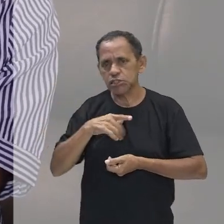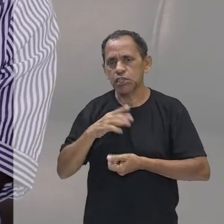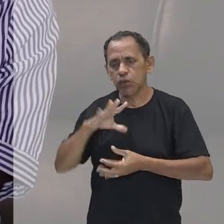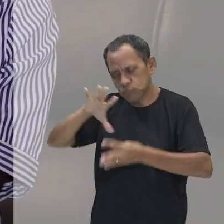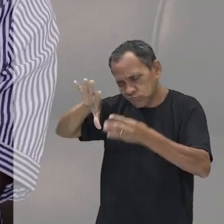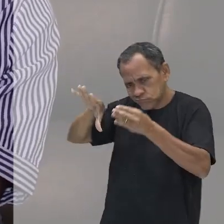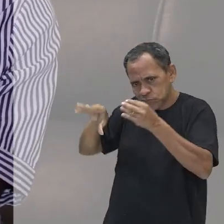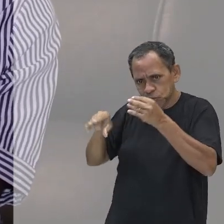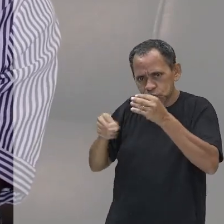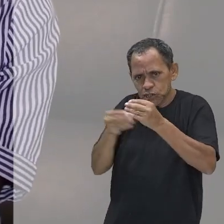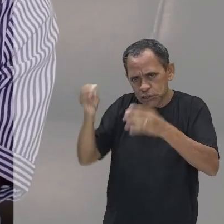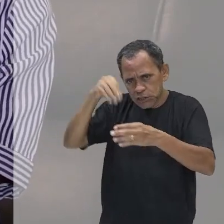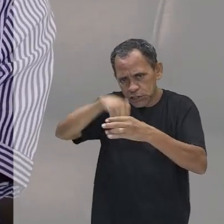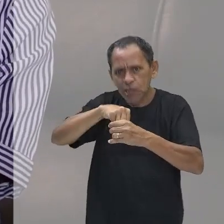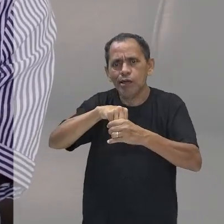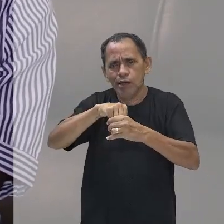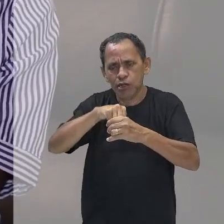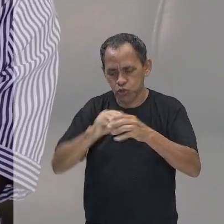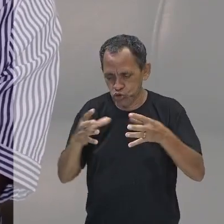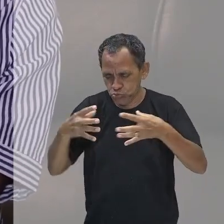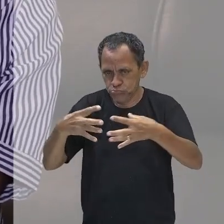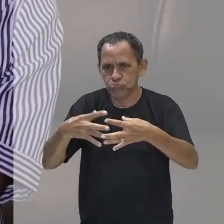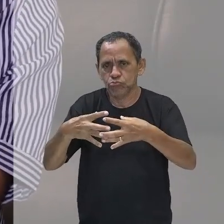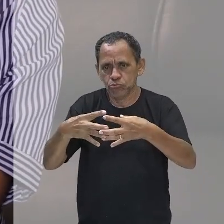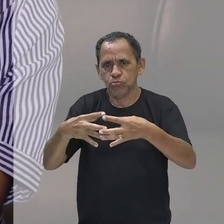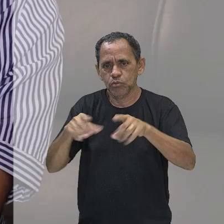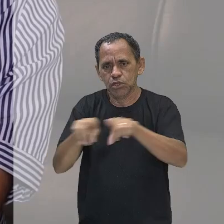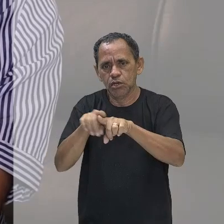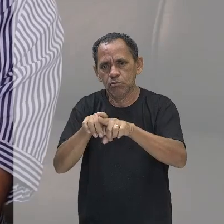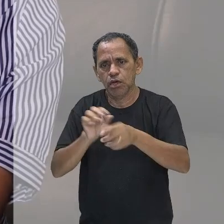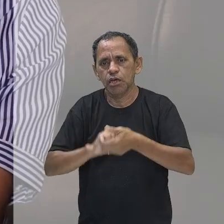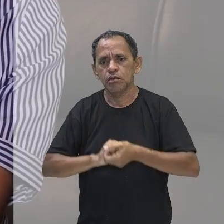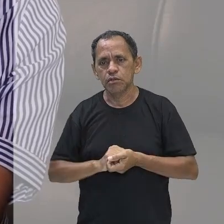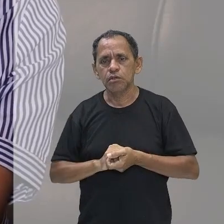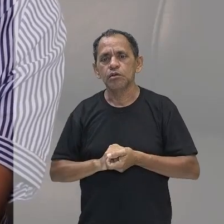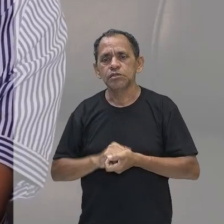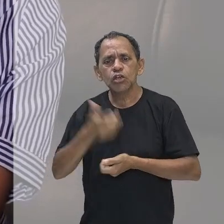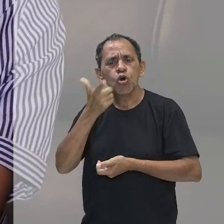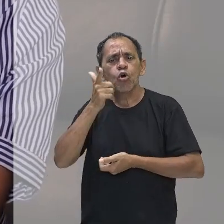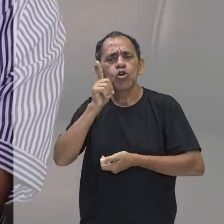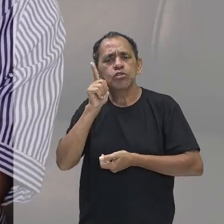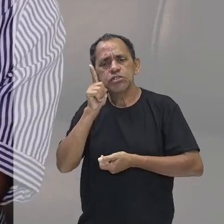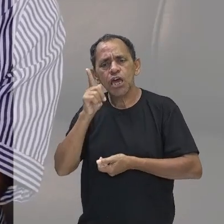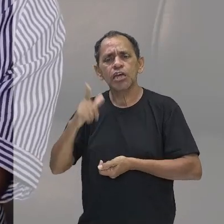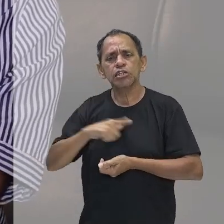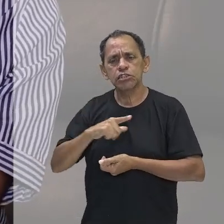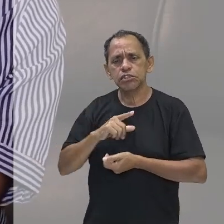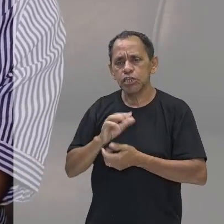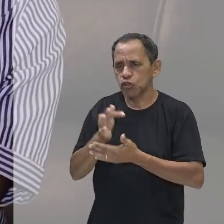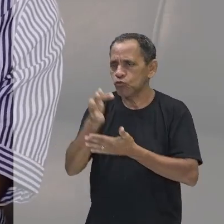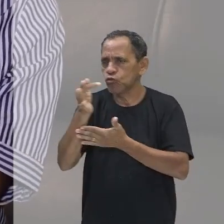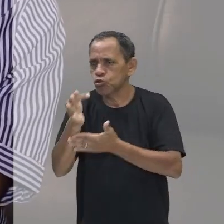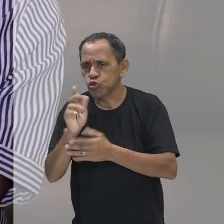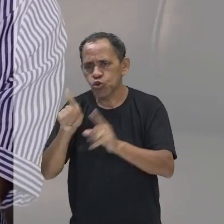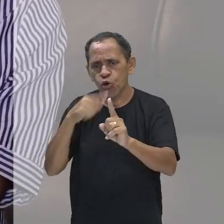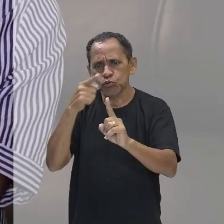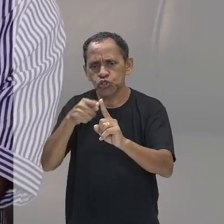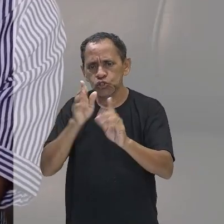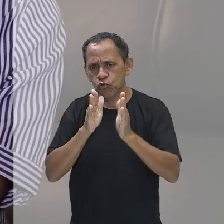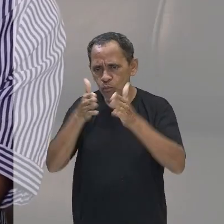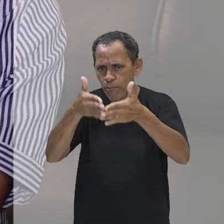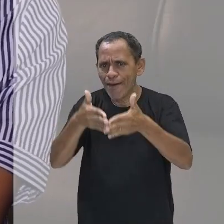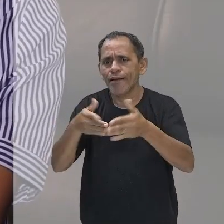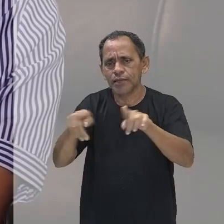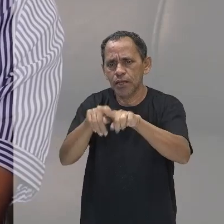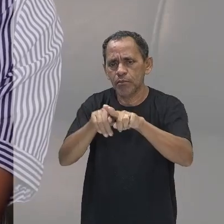agrega dentro de um grupo e aí com isso você consegue alcançar algum objetivo, uma meta a